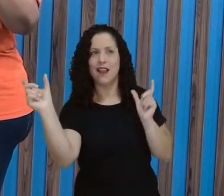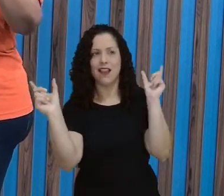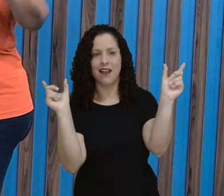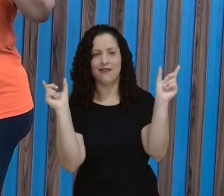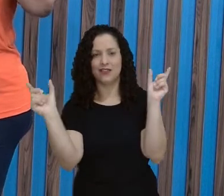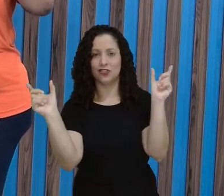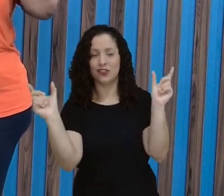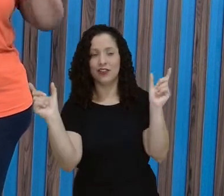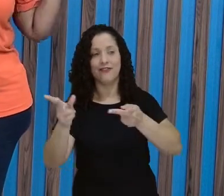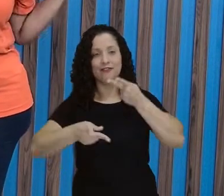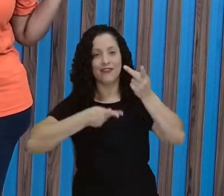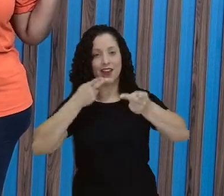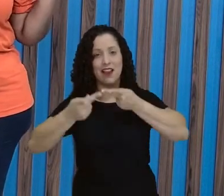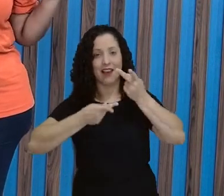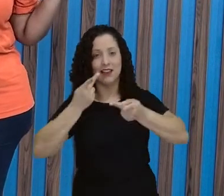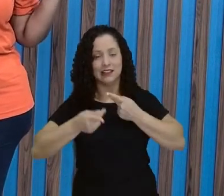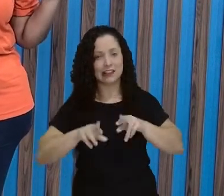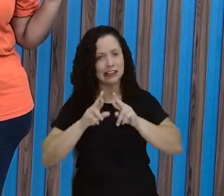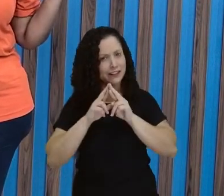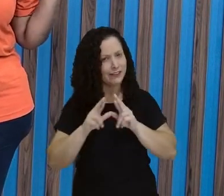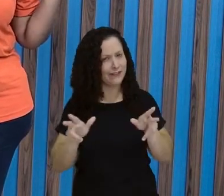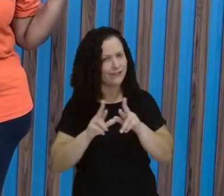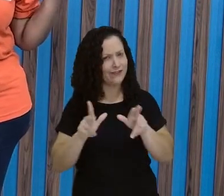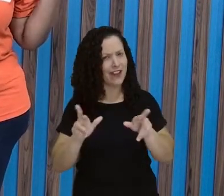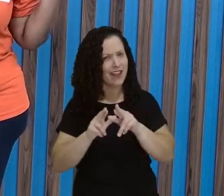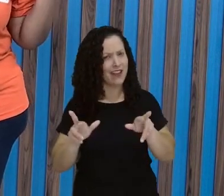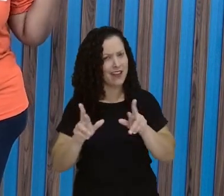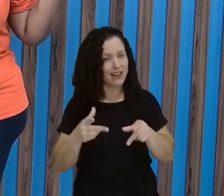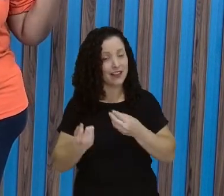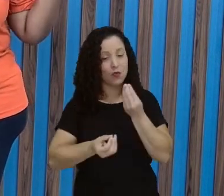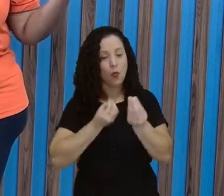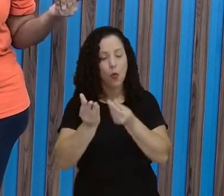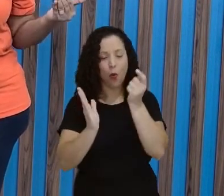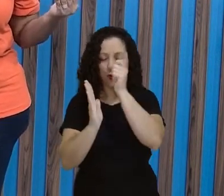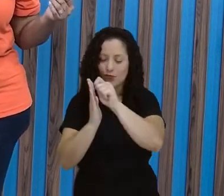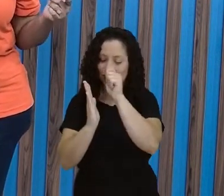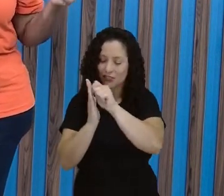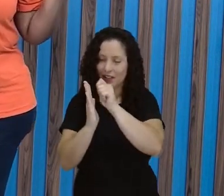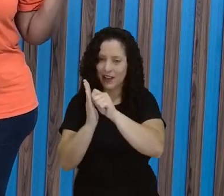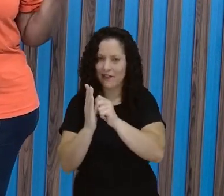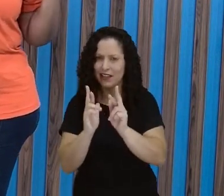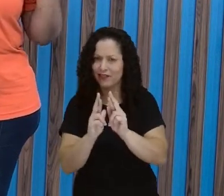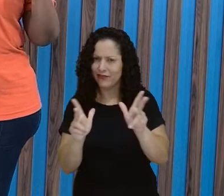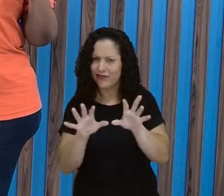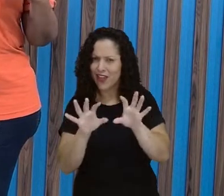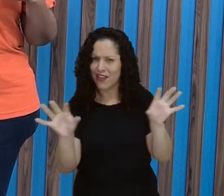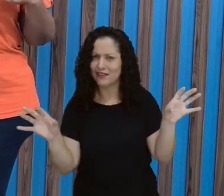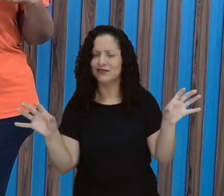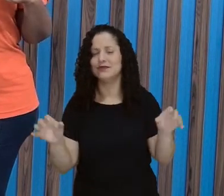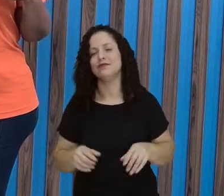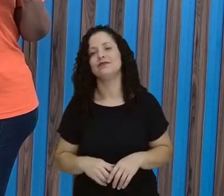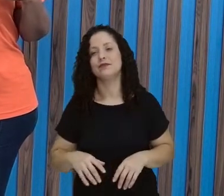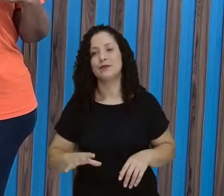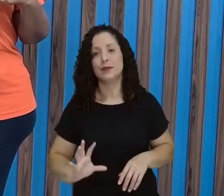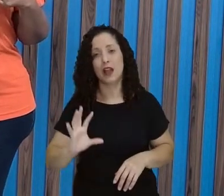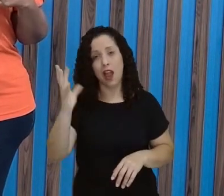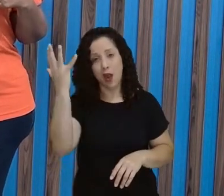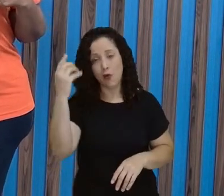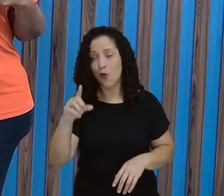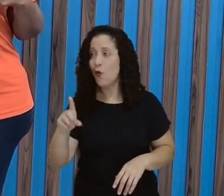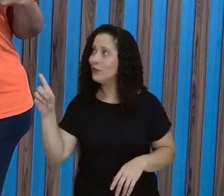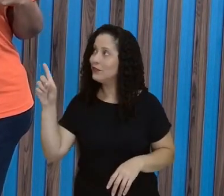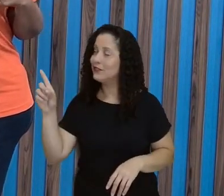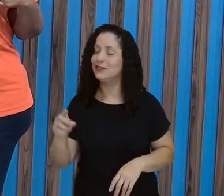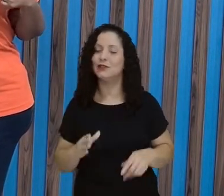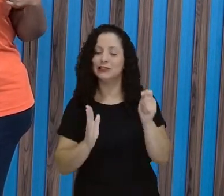faladas, elas são diferentes na forma escrita. Aconteceu isso aqui quando o Marcílio